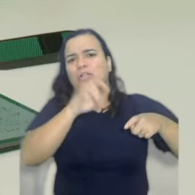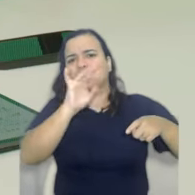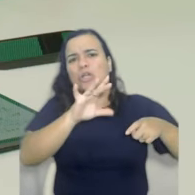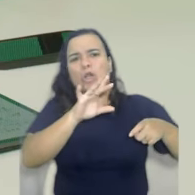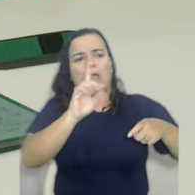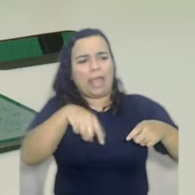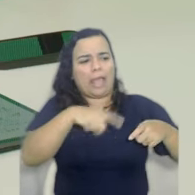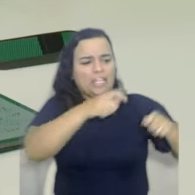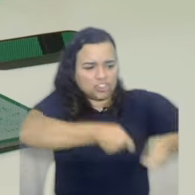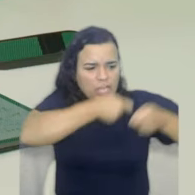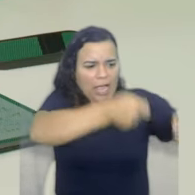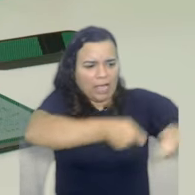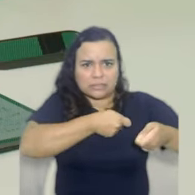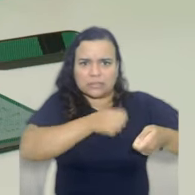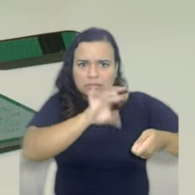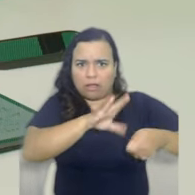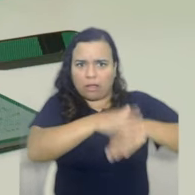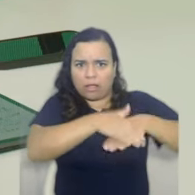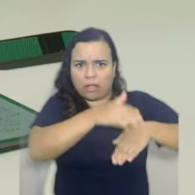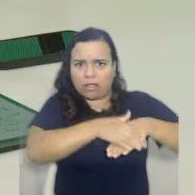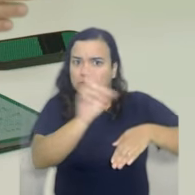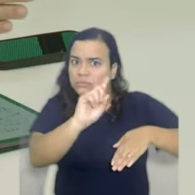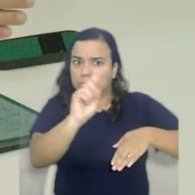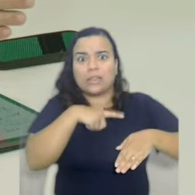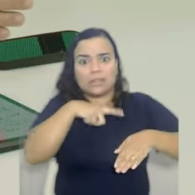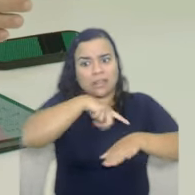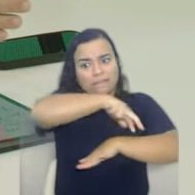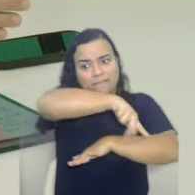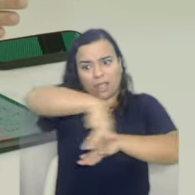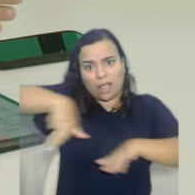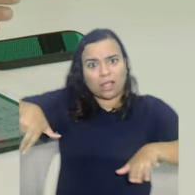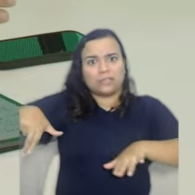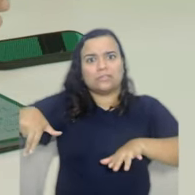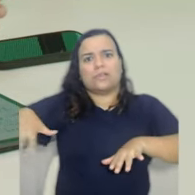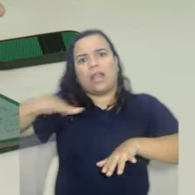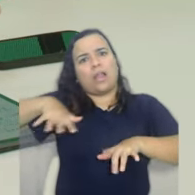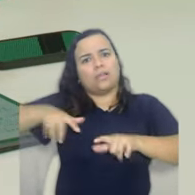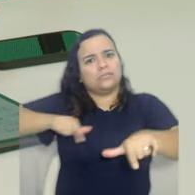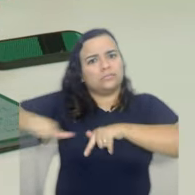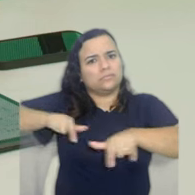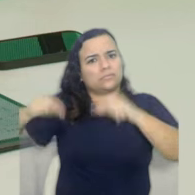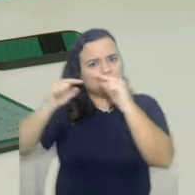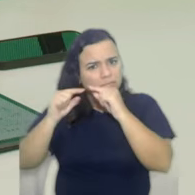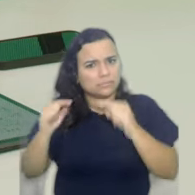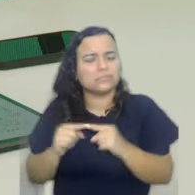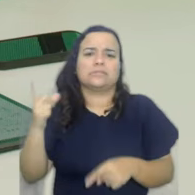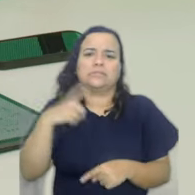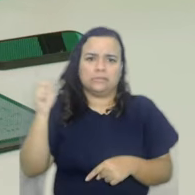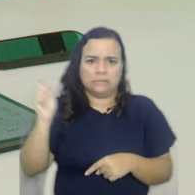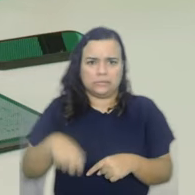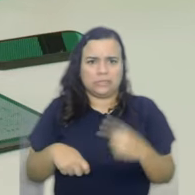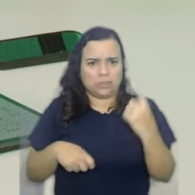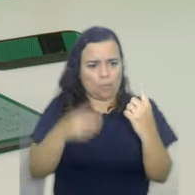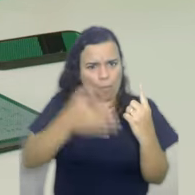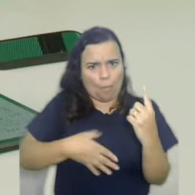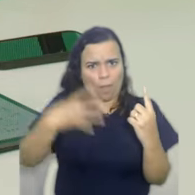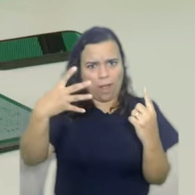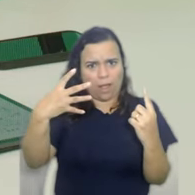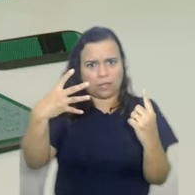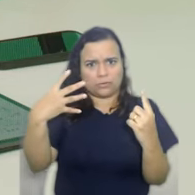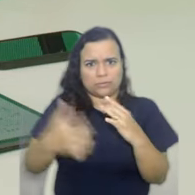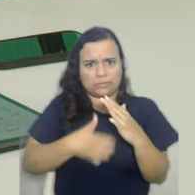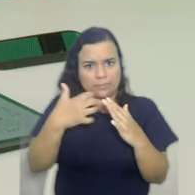mão não isso aqui tem uma baita cadeia né então hora que você fala Poxa 1/4 dos empregos do país é